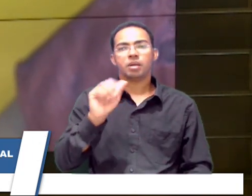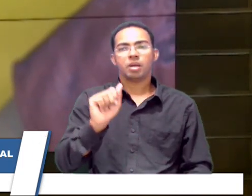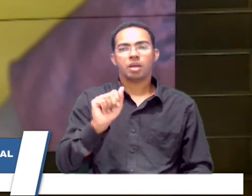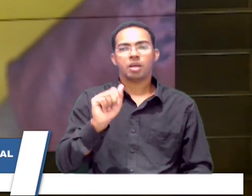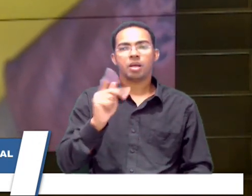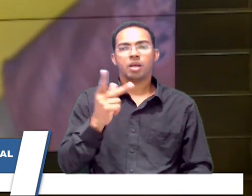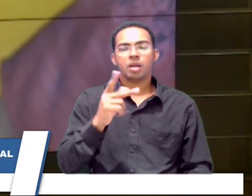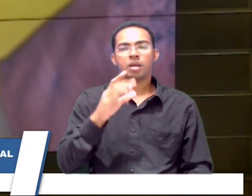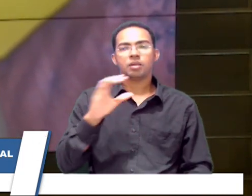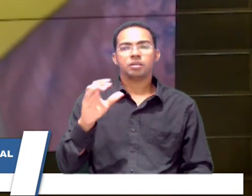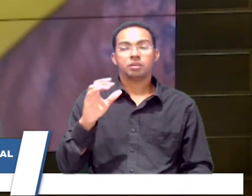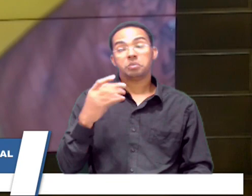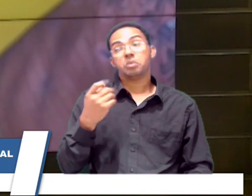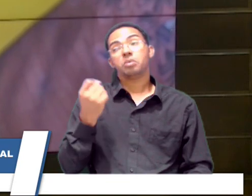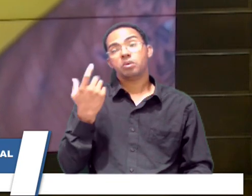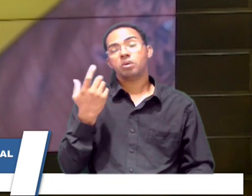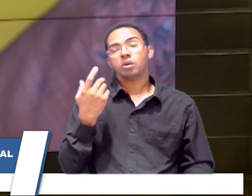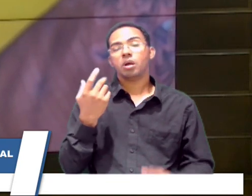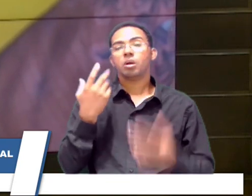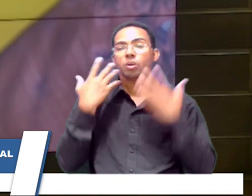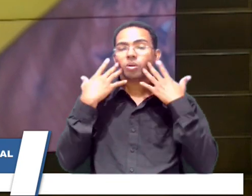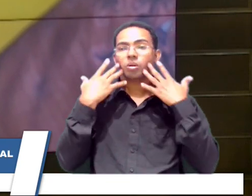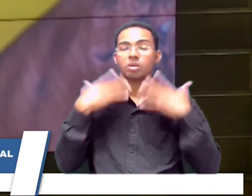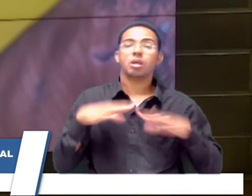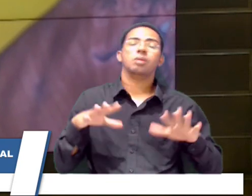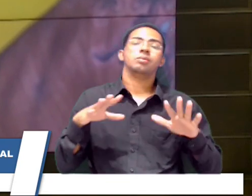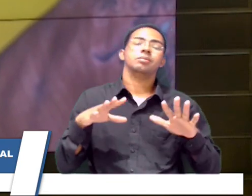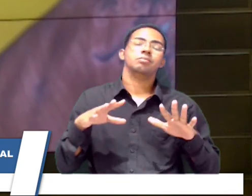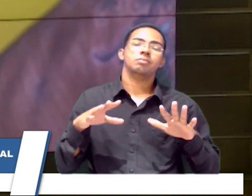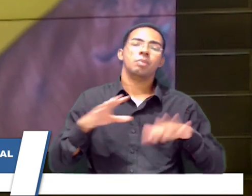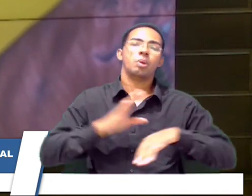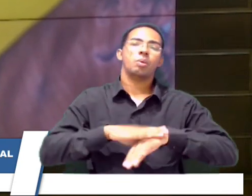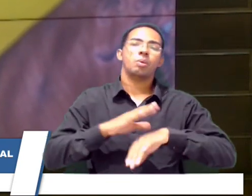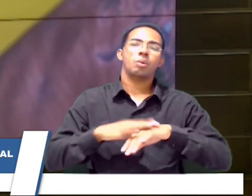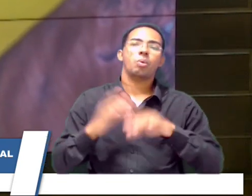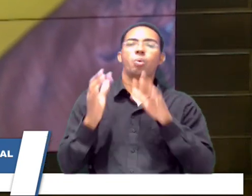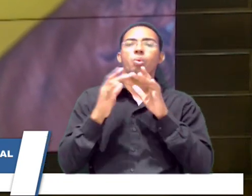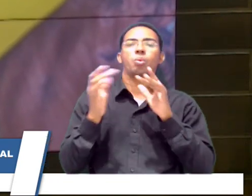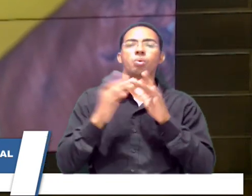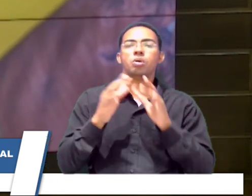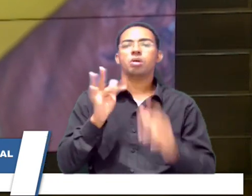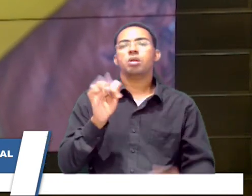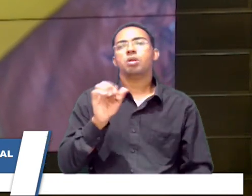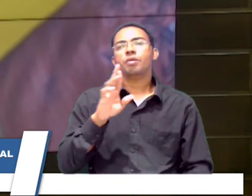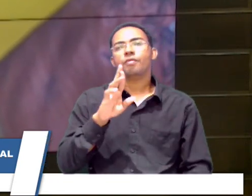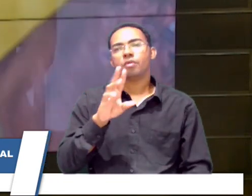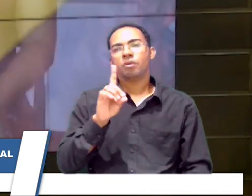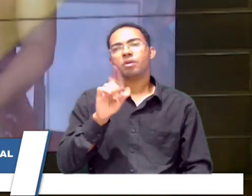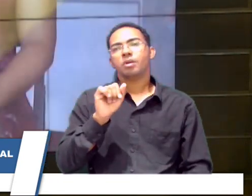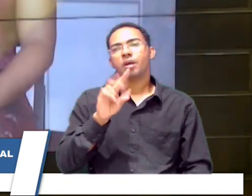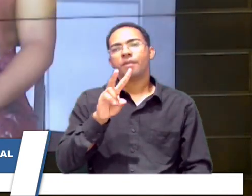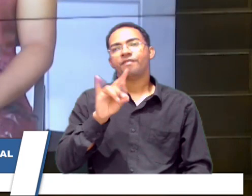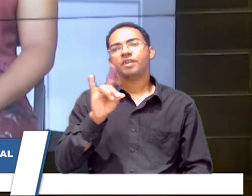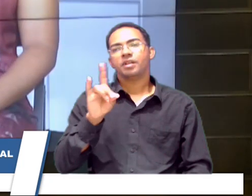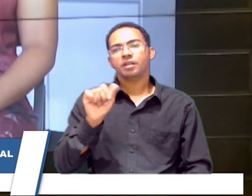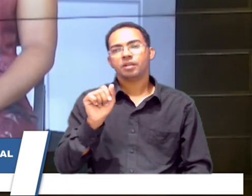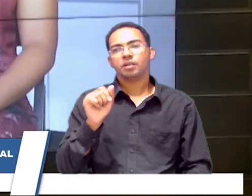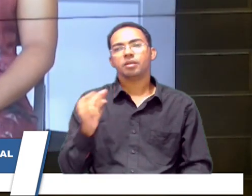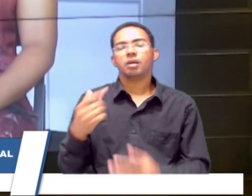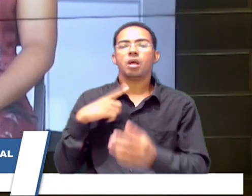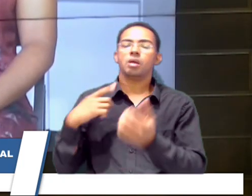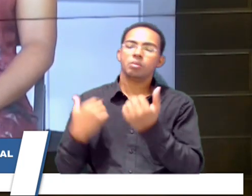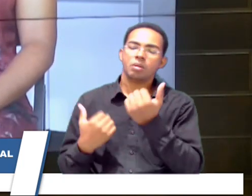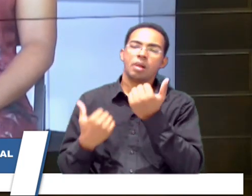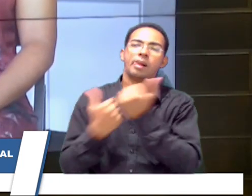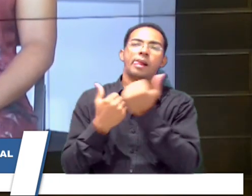aí eu falei, bem, eu quero artesanal. Aí foi quando eu entrei em contato com a Flor da Vida, né? A associação, e aí me deu todo o apoio,